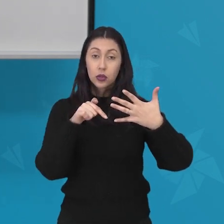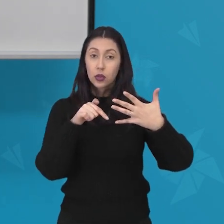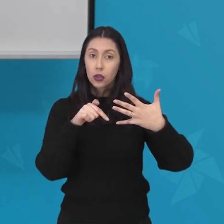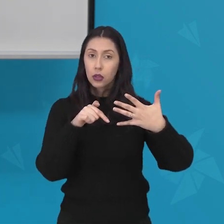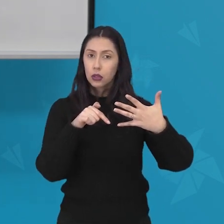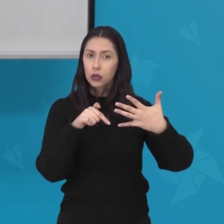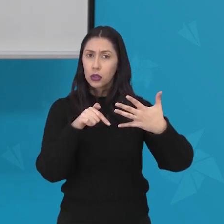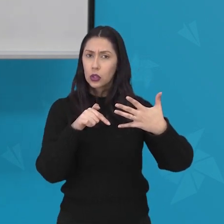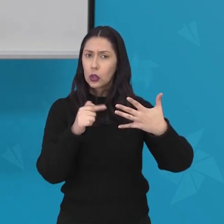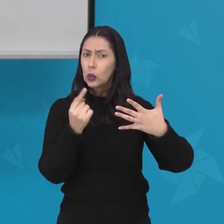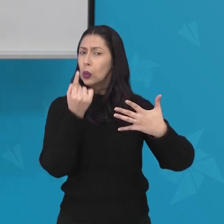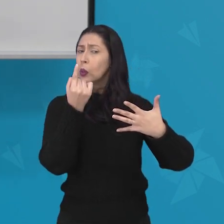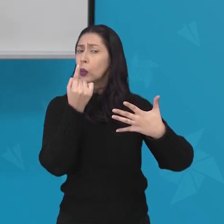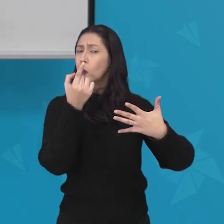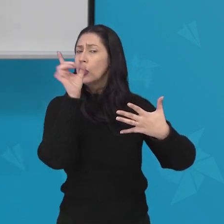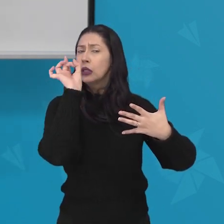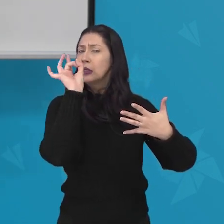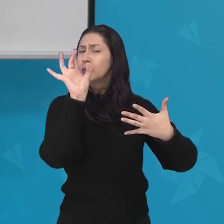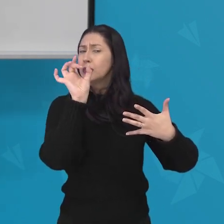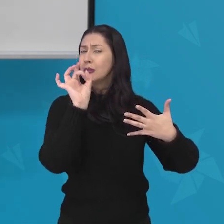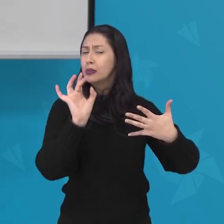um privilegiamento